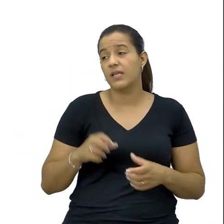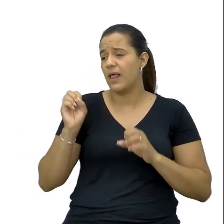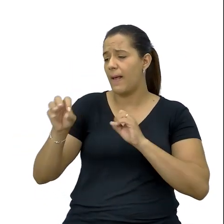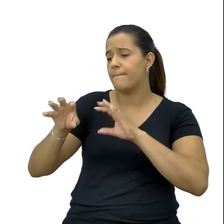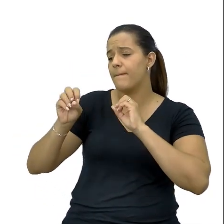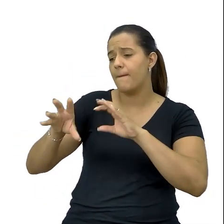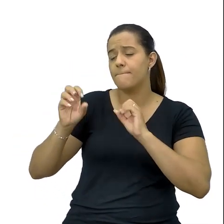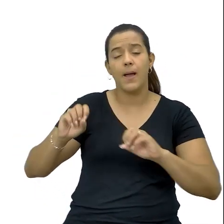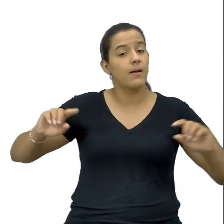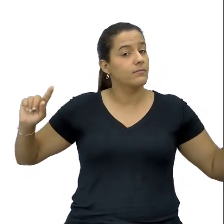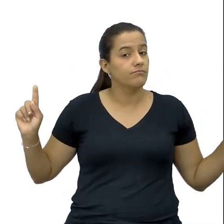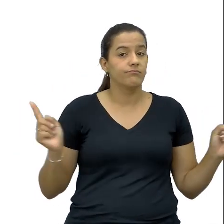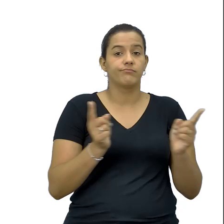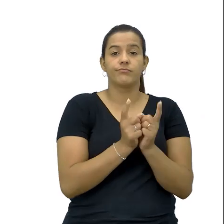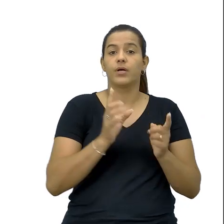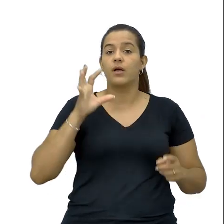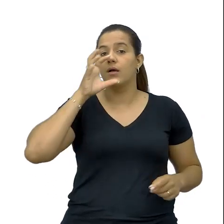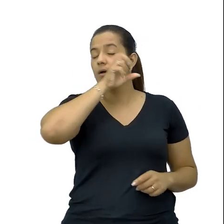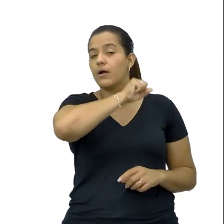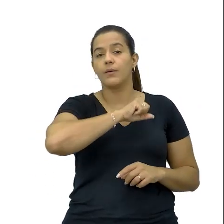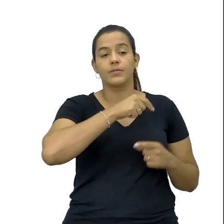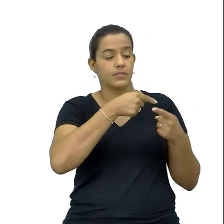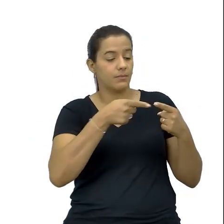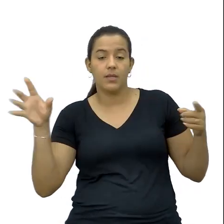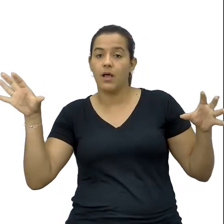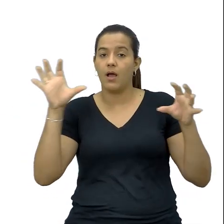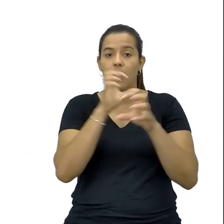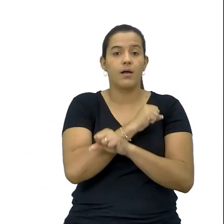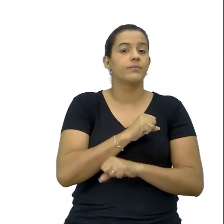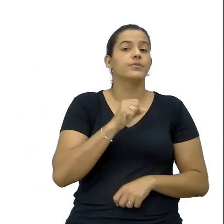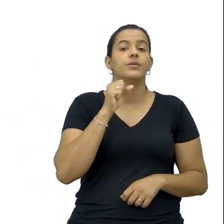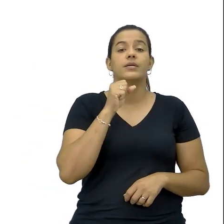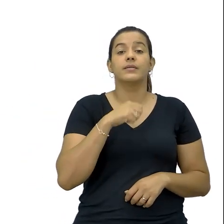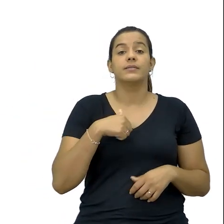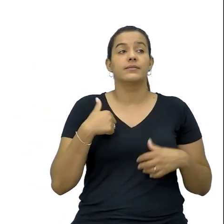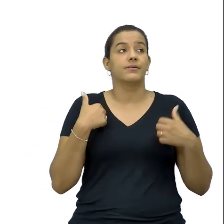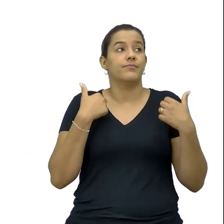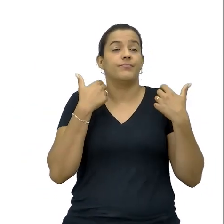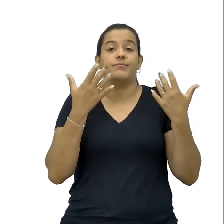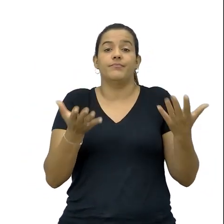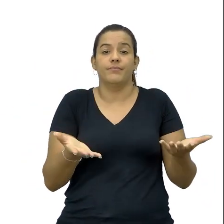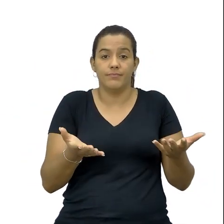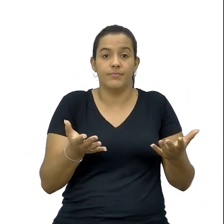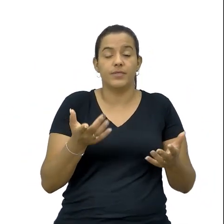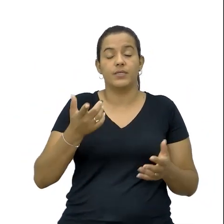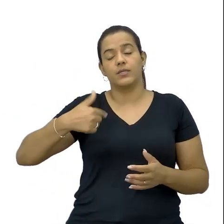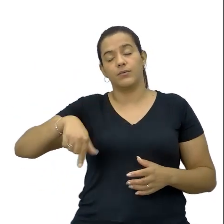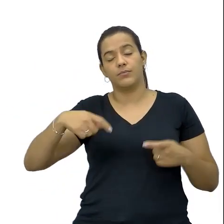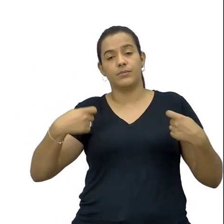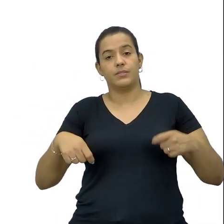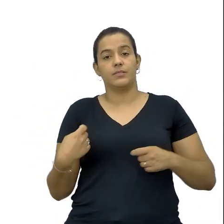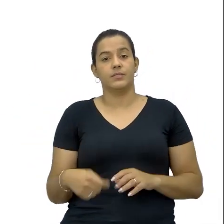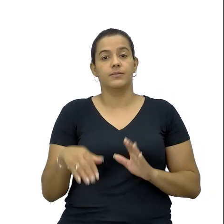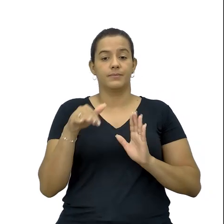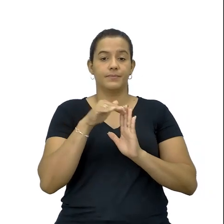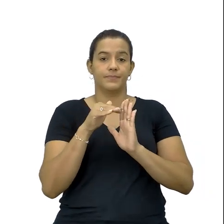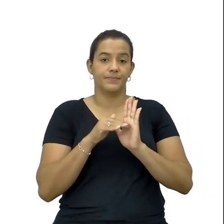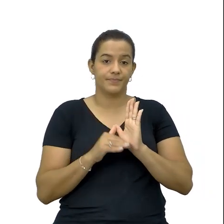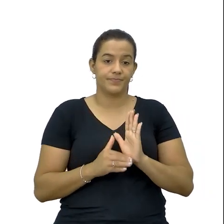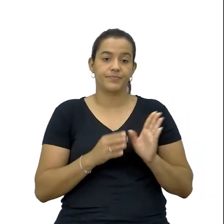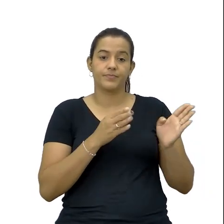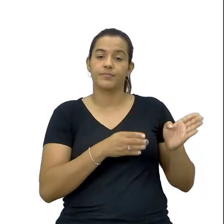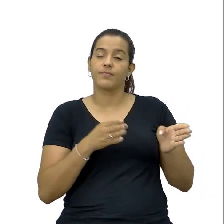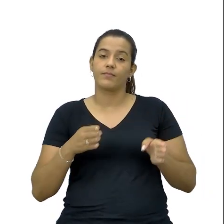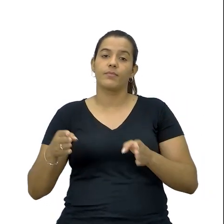acabou a semana e a gente fica, parece que, né, não saímos do lugar. Então, um cronograma é que nós, por